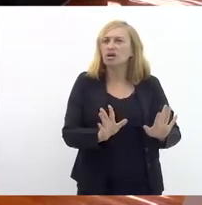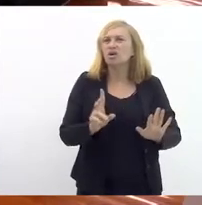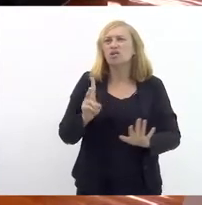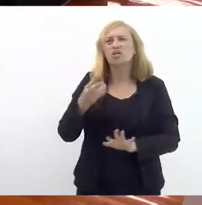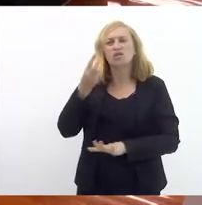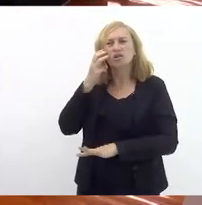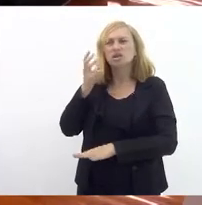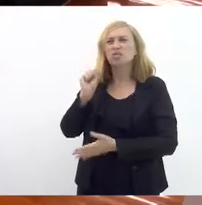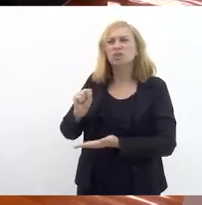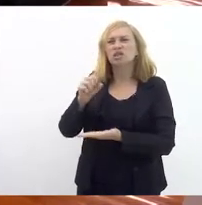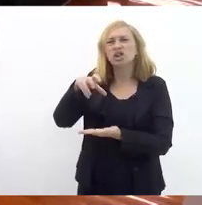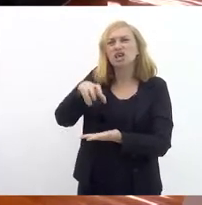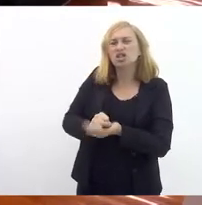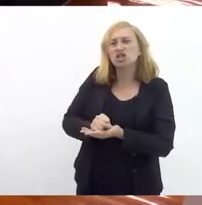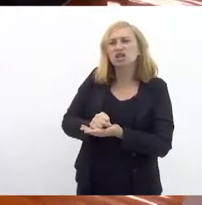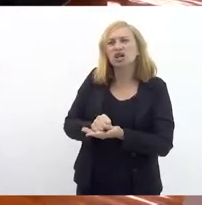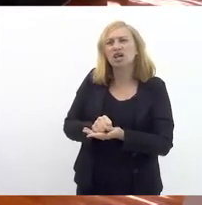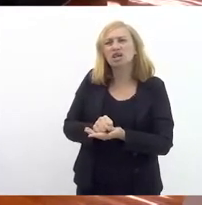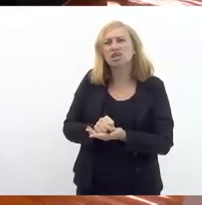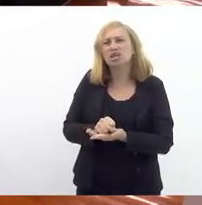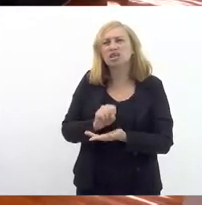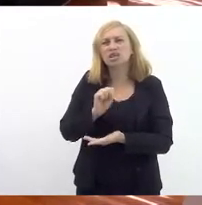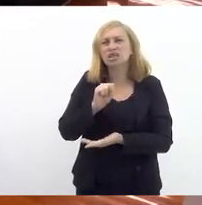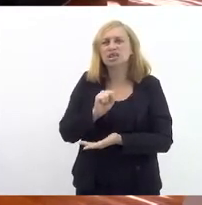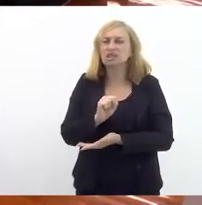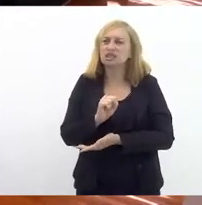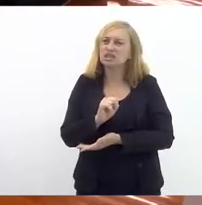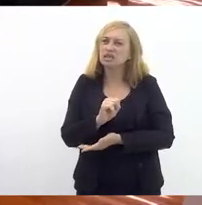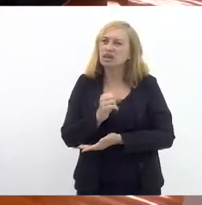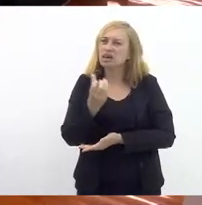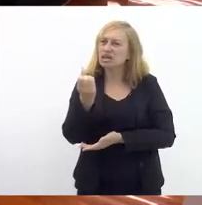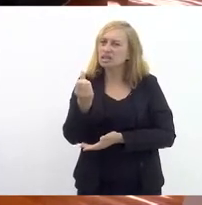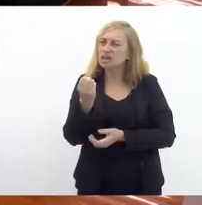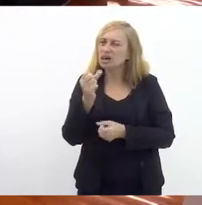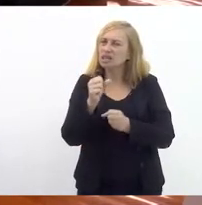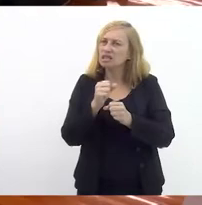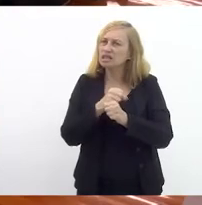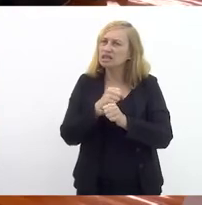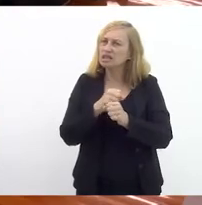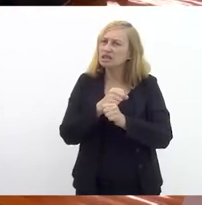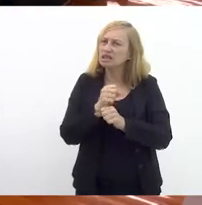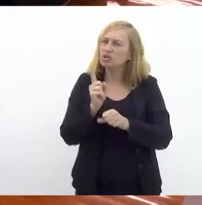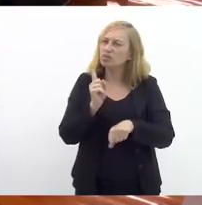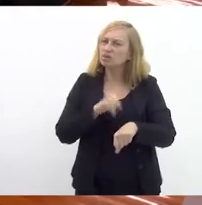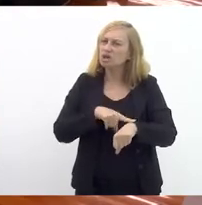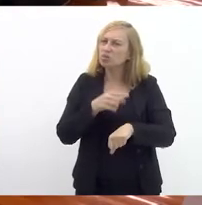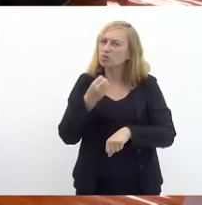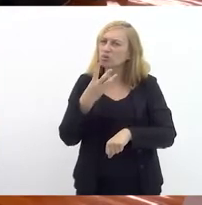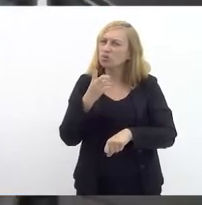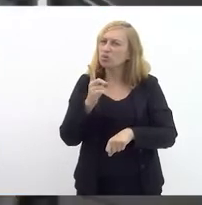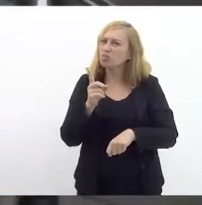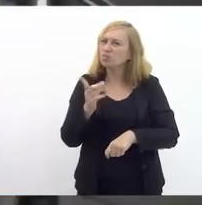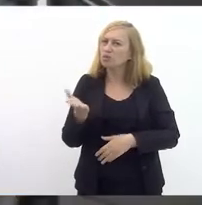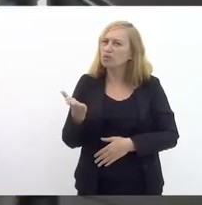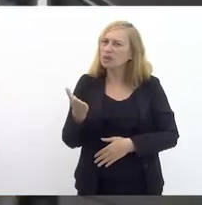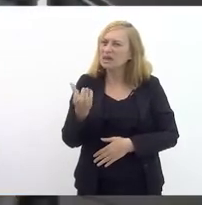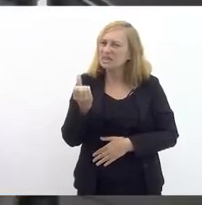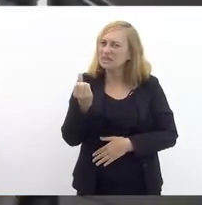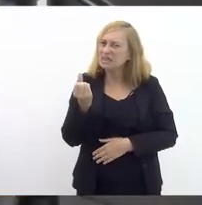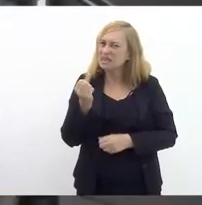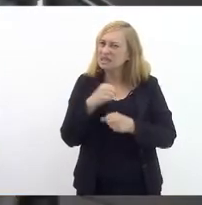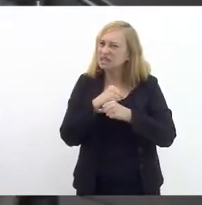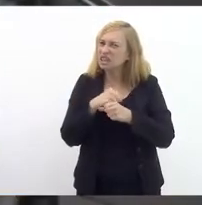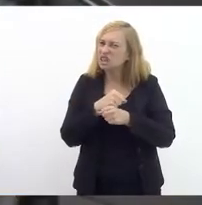deixa registrado, então, se 6 anos é um tempo viável para isso. Né? 6 anos